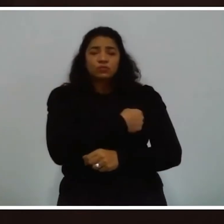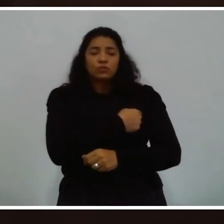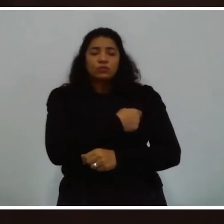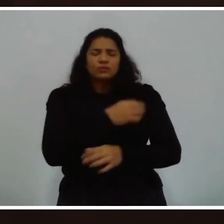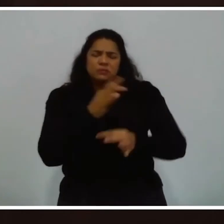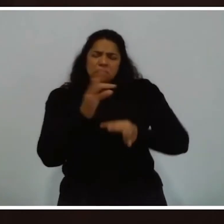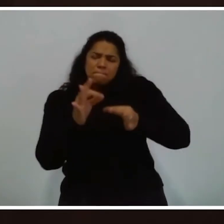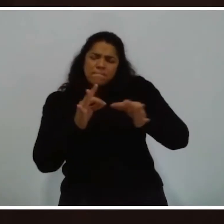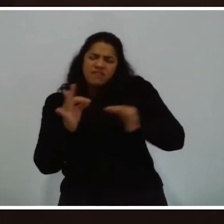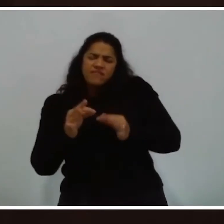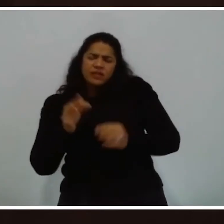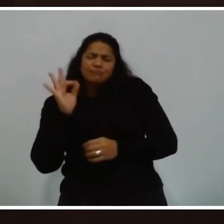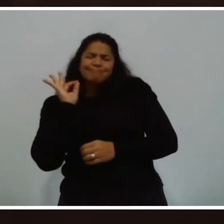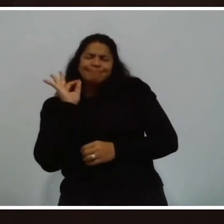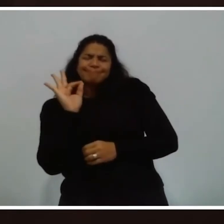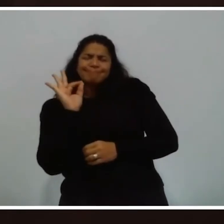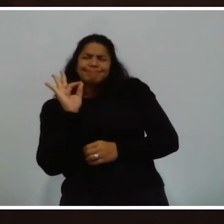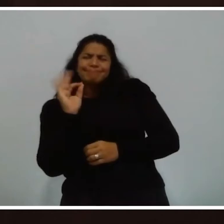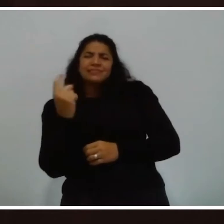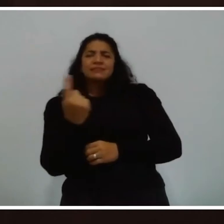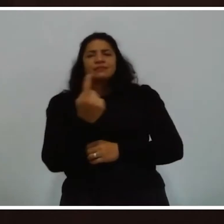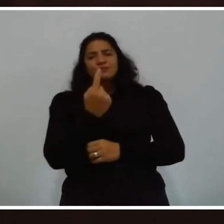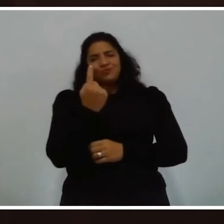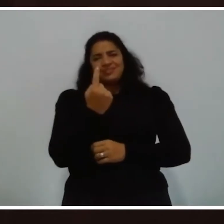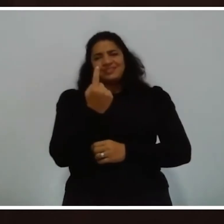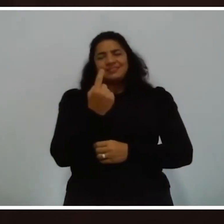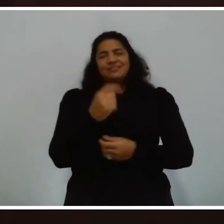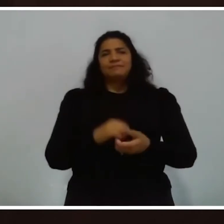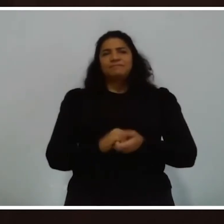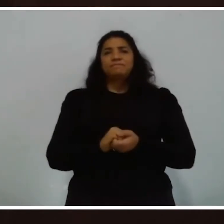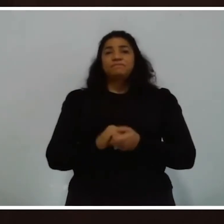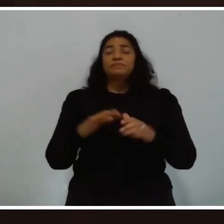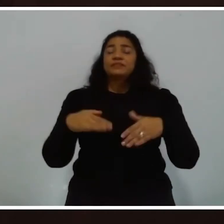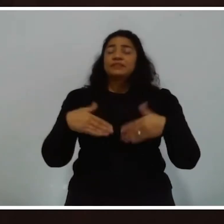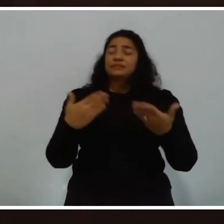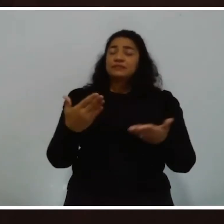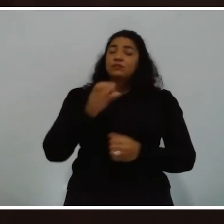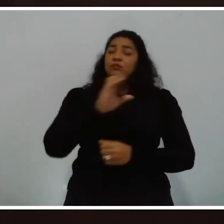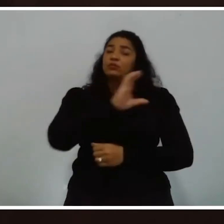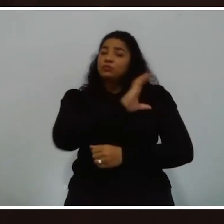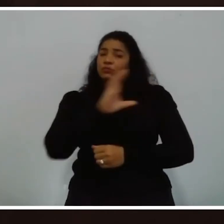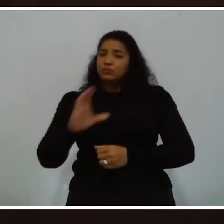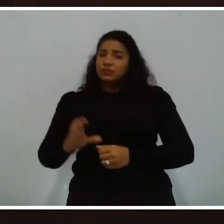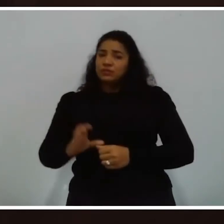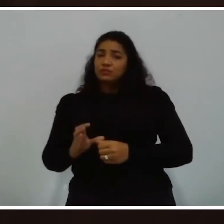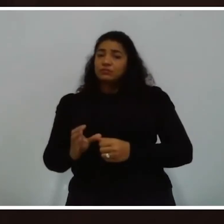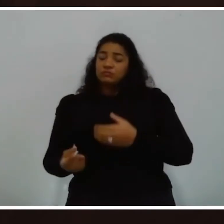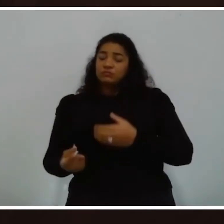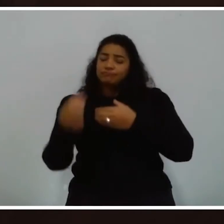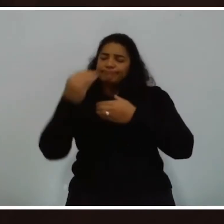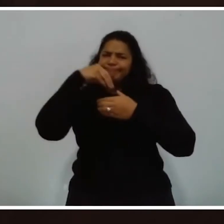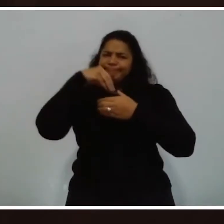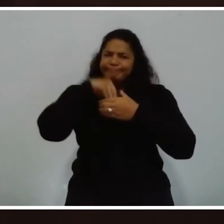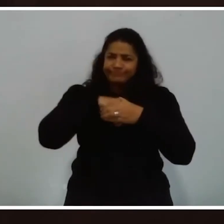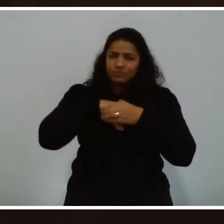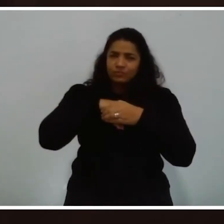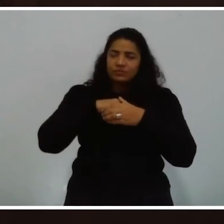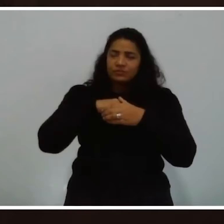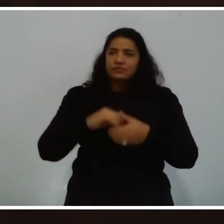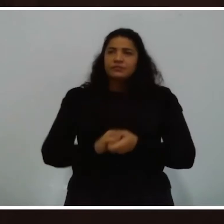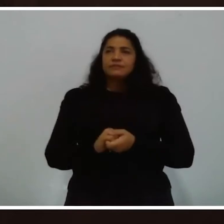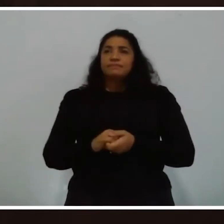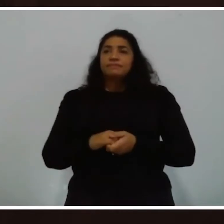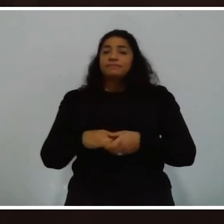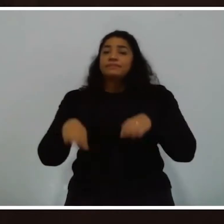nele crê. Então, Cristo está em nós, né? E o Pai está no